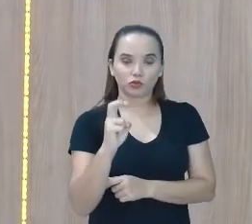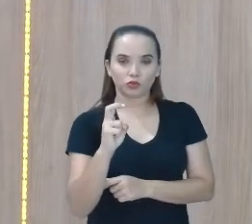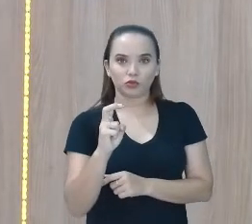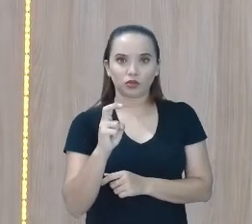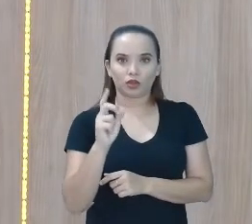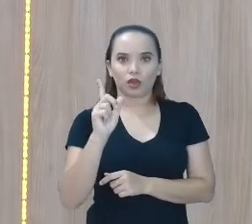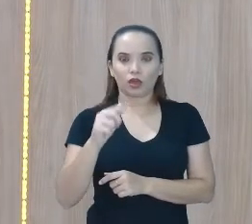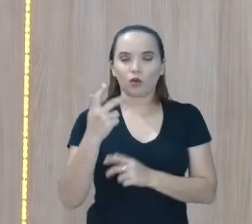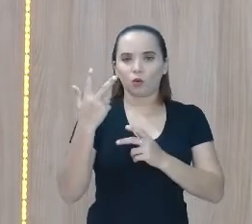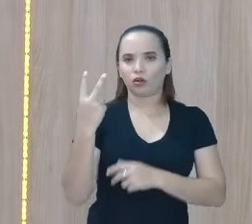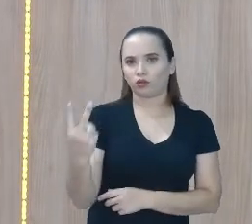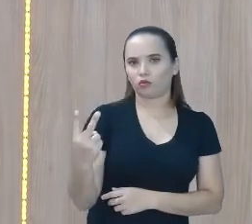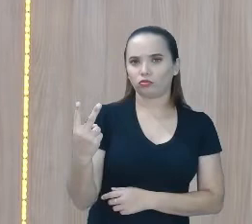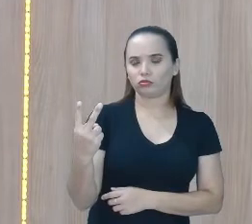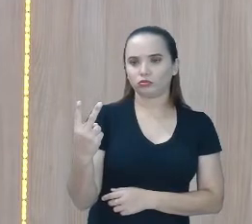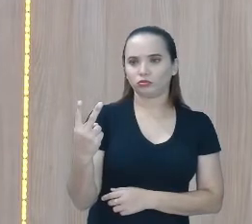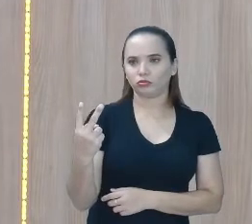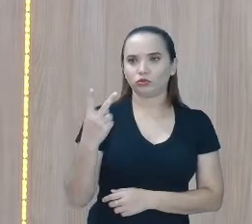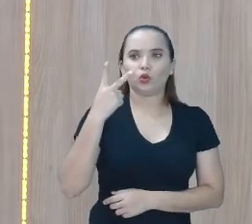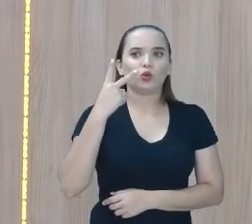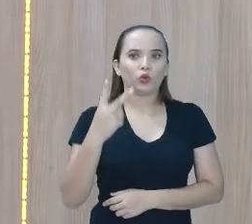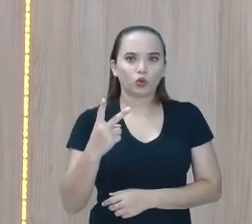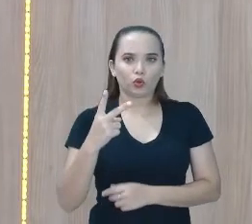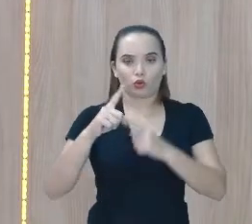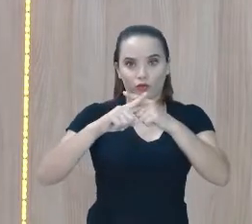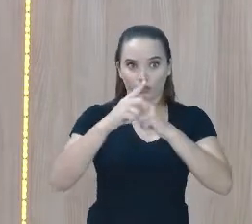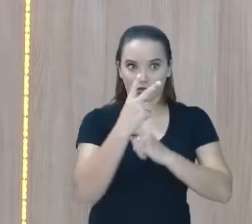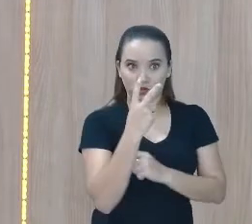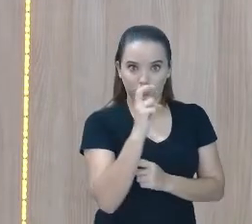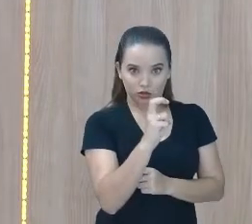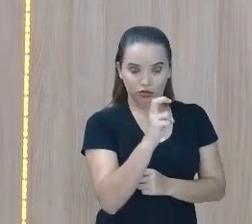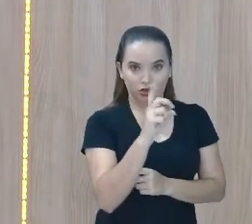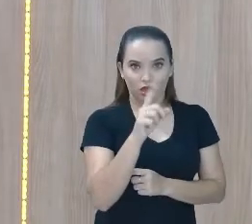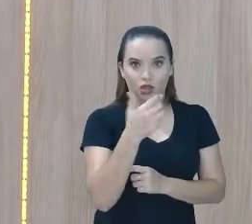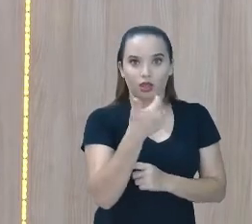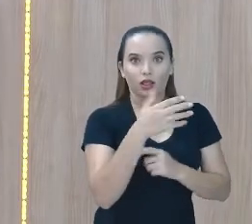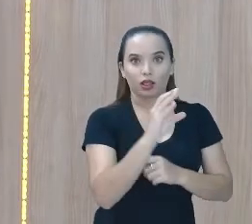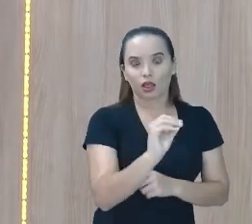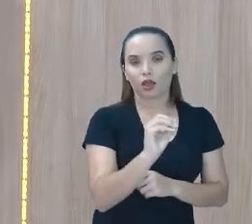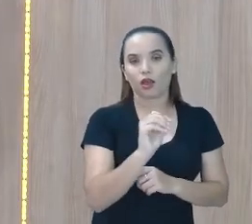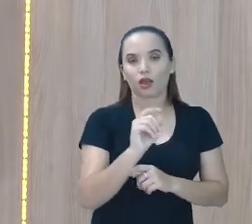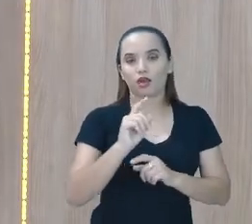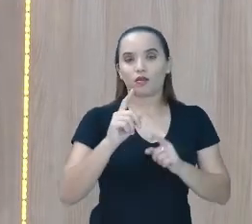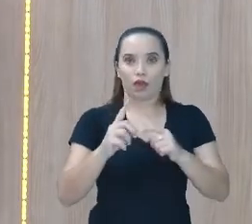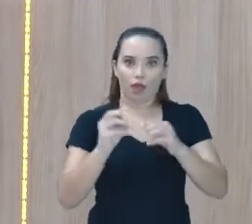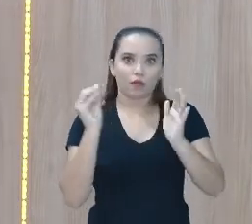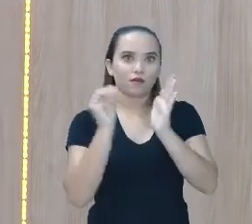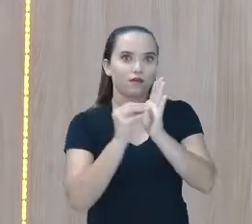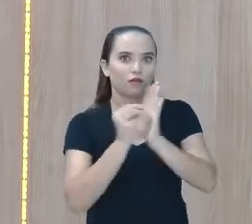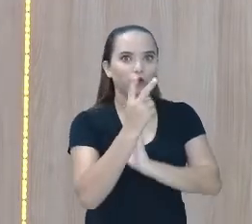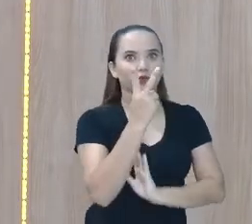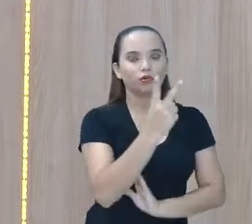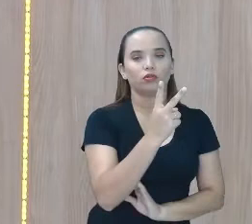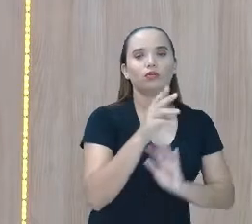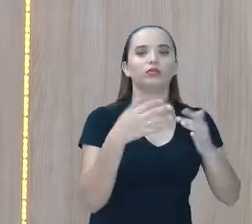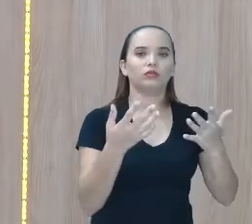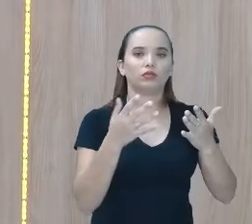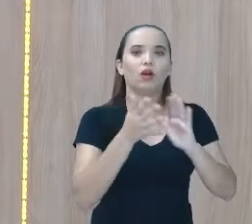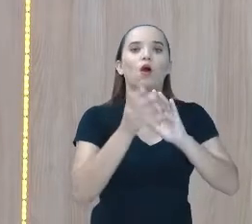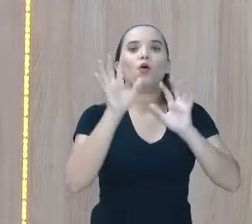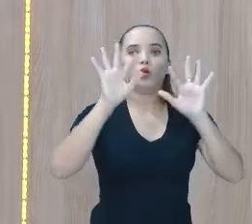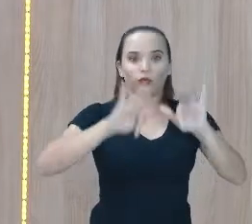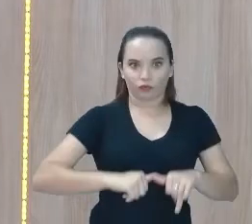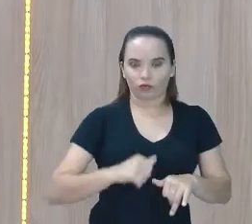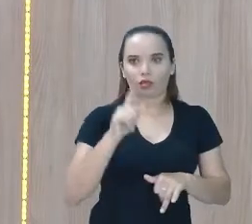2. 2 vezes 5 é 10. Para 12 sobra quanto? 2. Então,